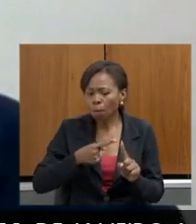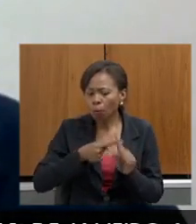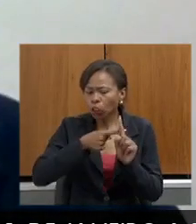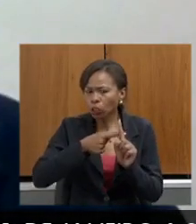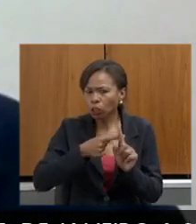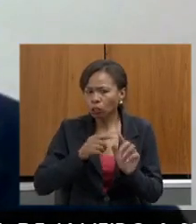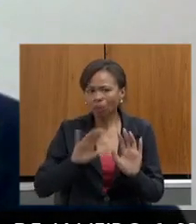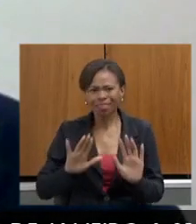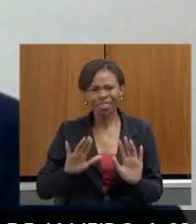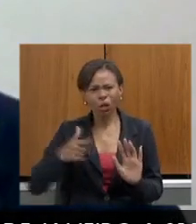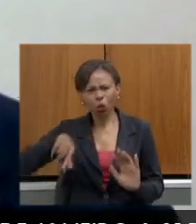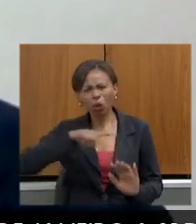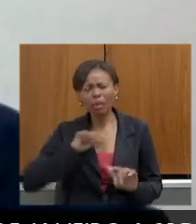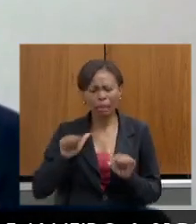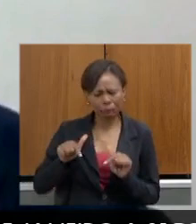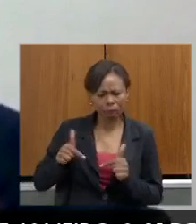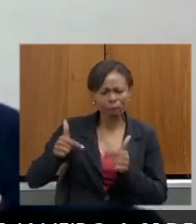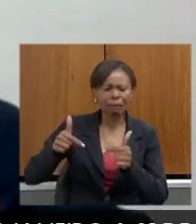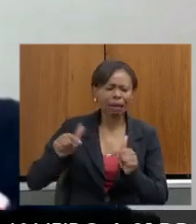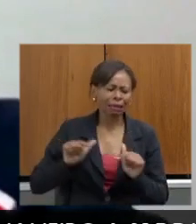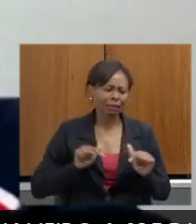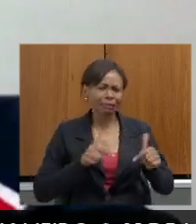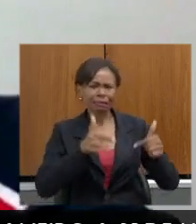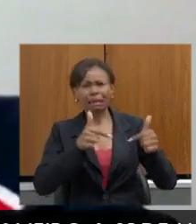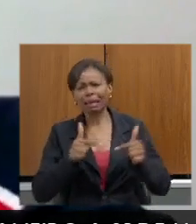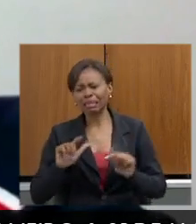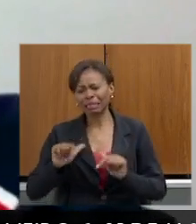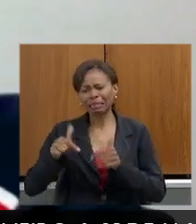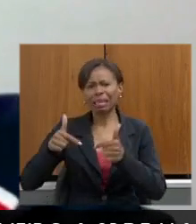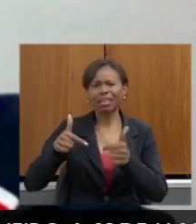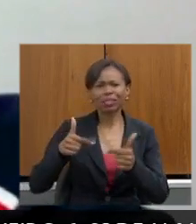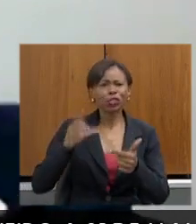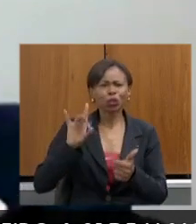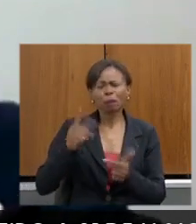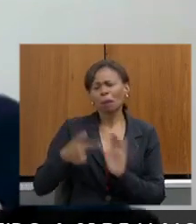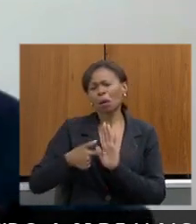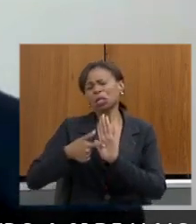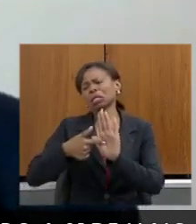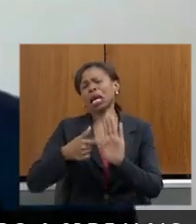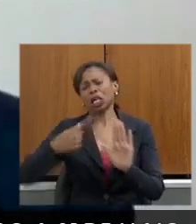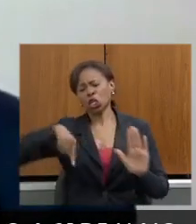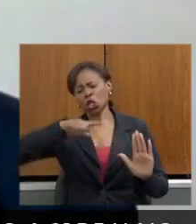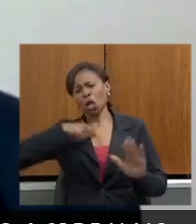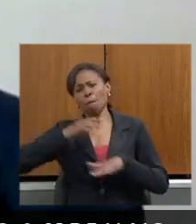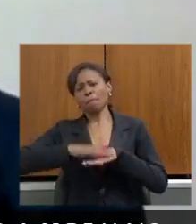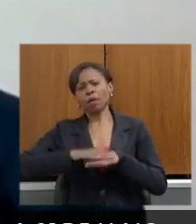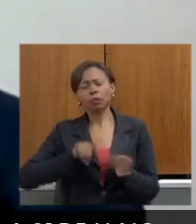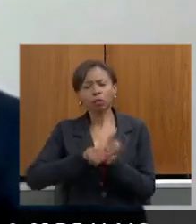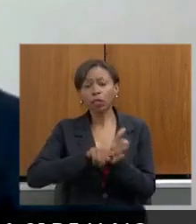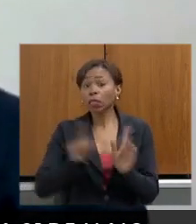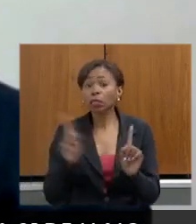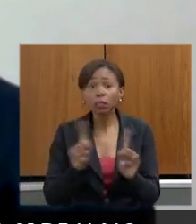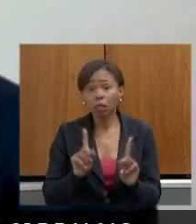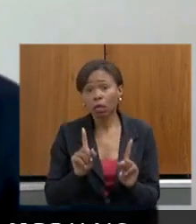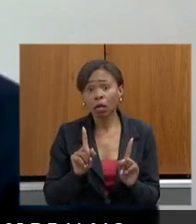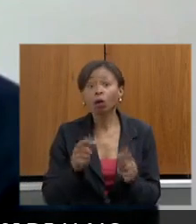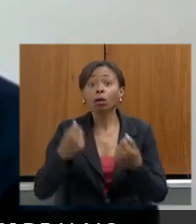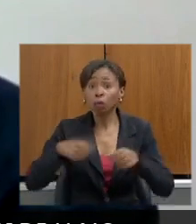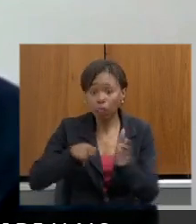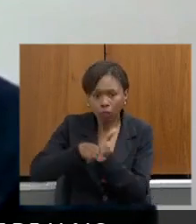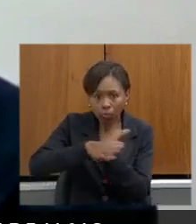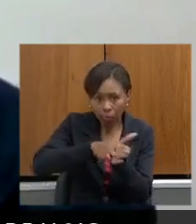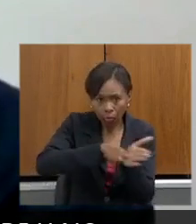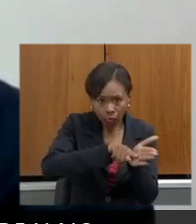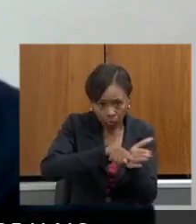instaurando procedimento só para dar satisfação e dizer que nós fizemos o Inter você como fazer o interno e